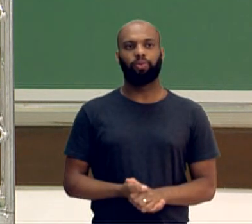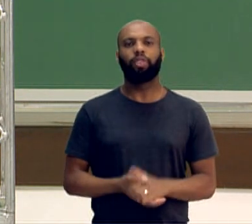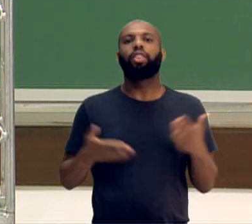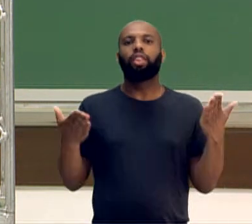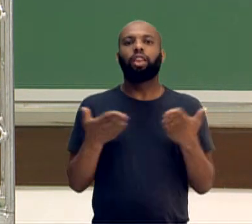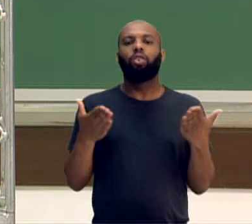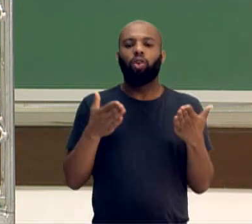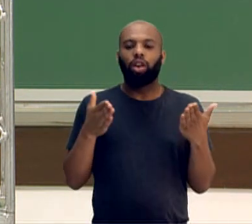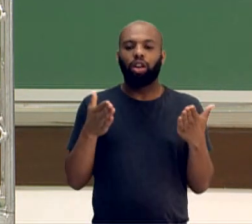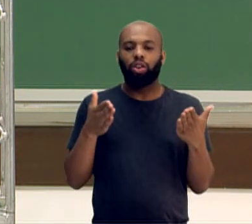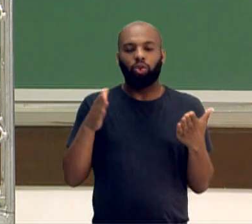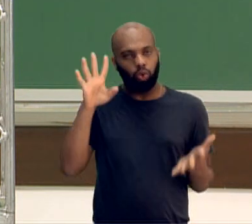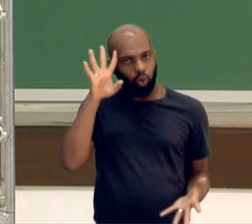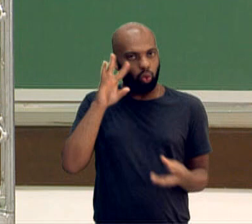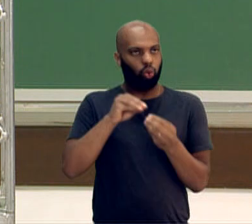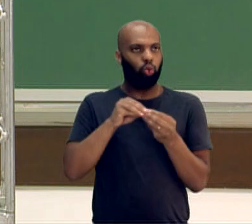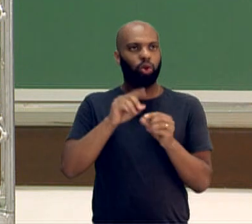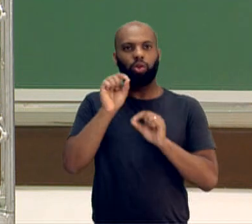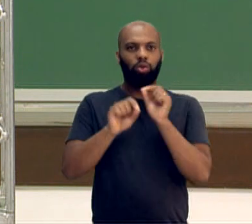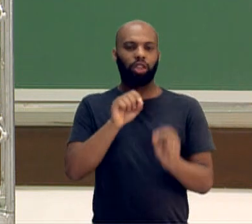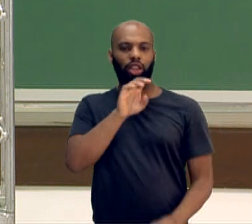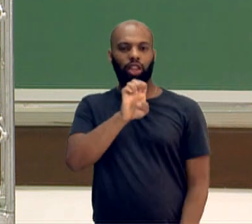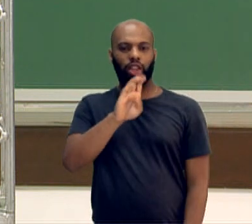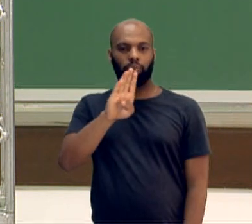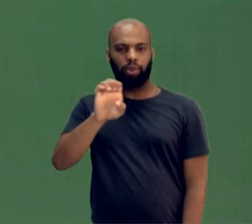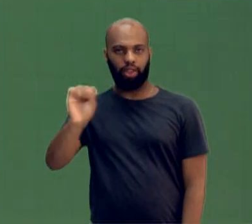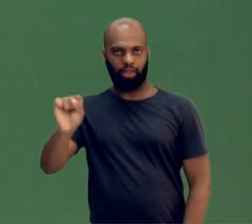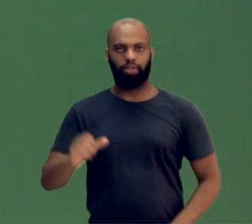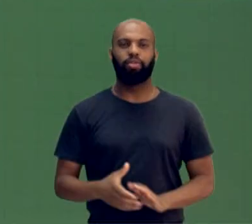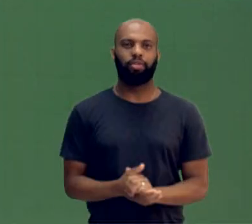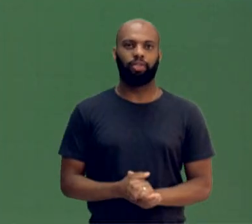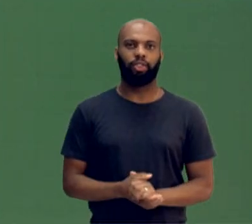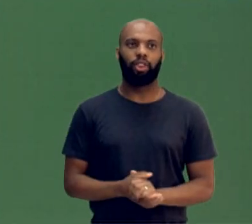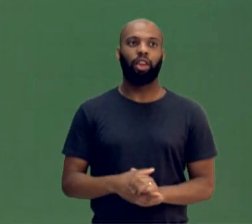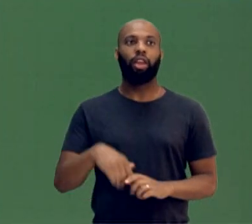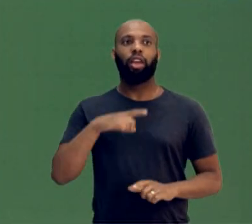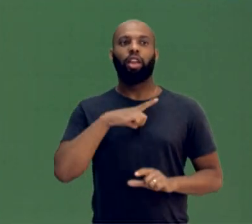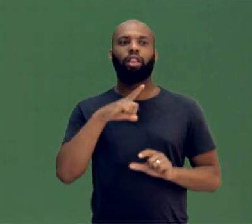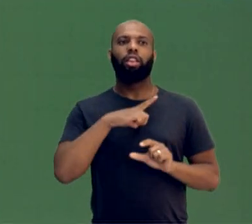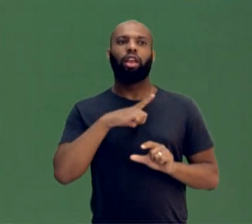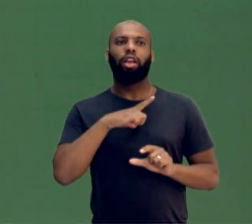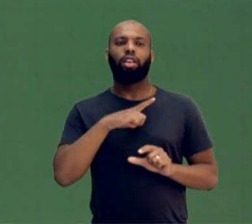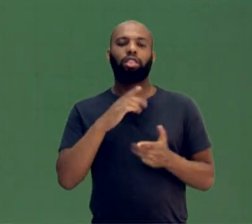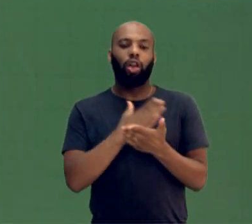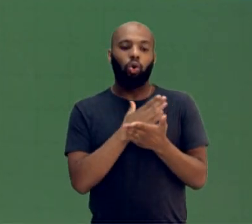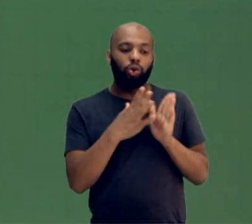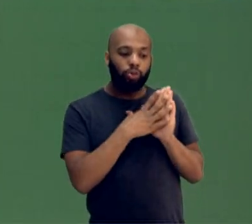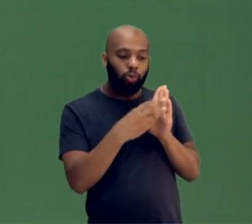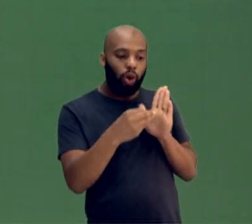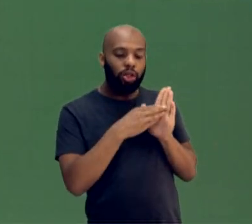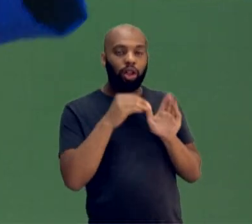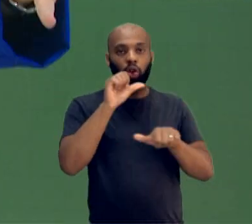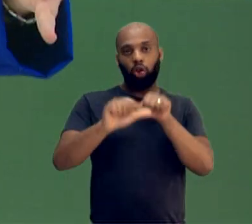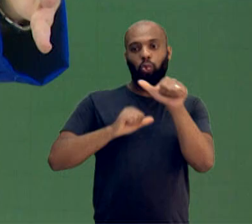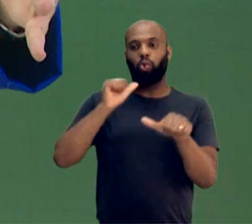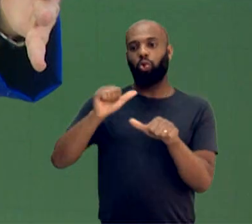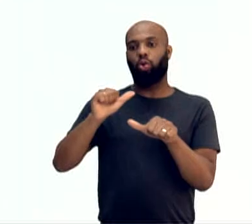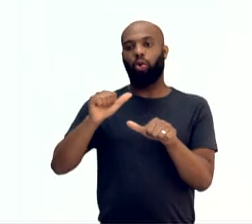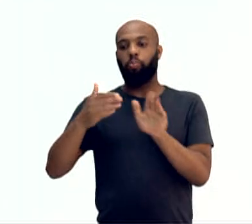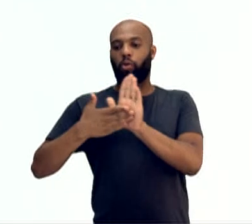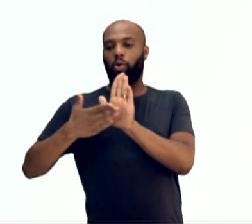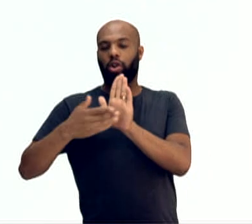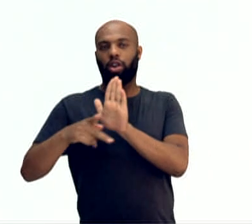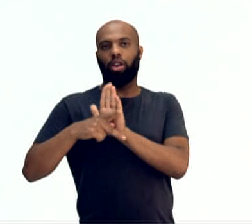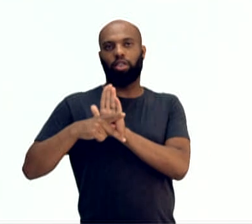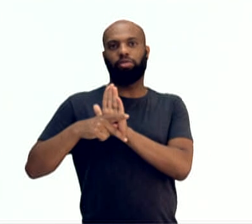Vamos, então, concluir a ideia do Estado do bem-estar social. Né? A ideia do declínio dele para alguns modelos que mudaram para outro propósito de